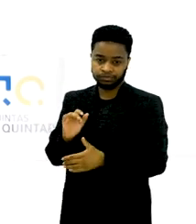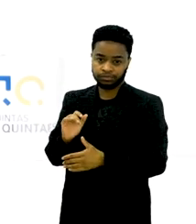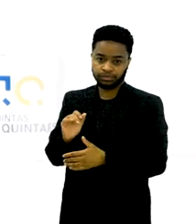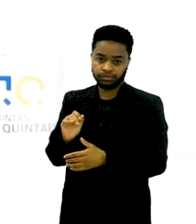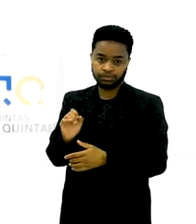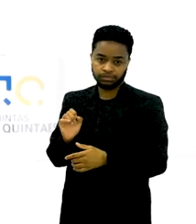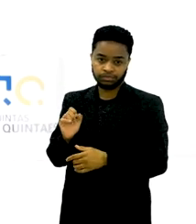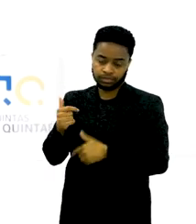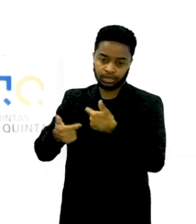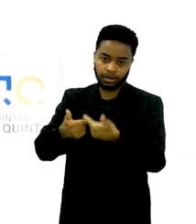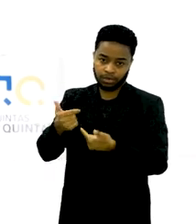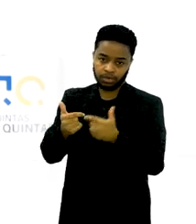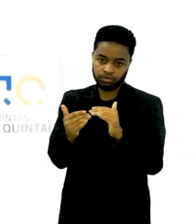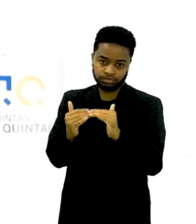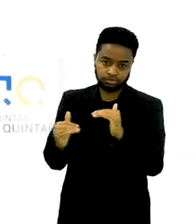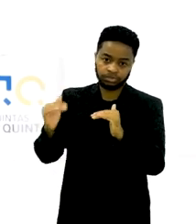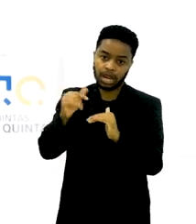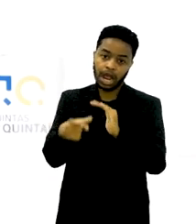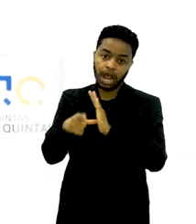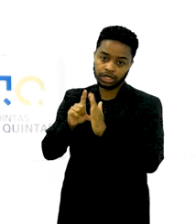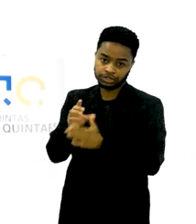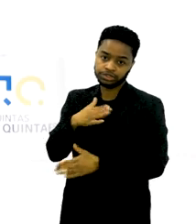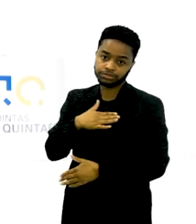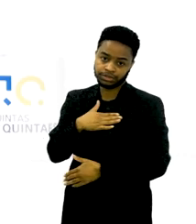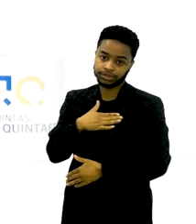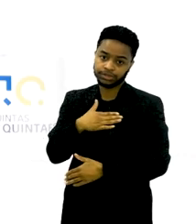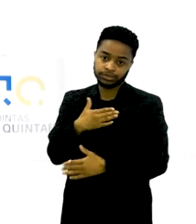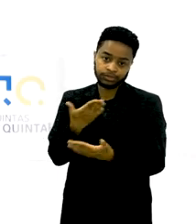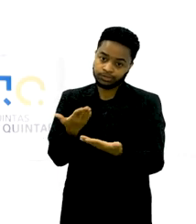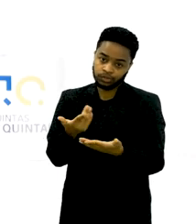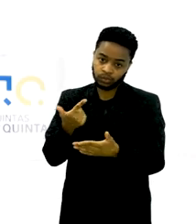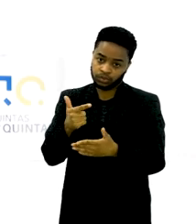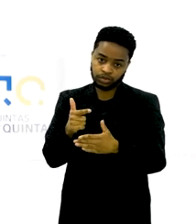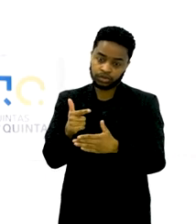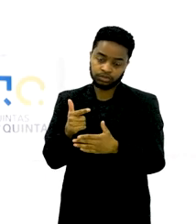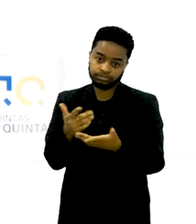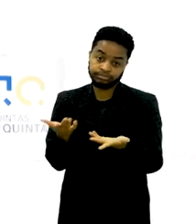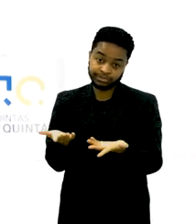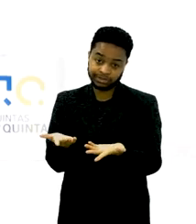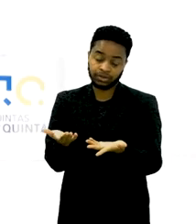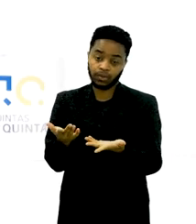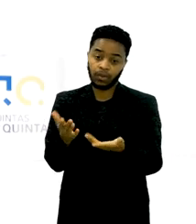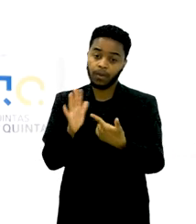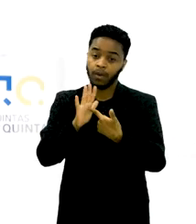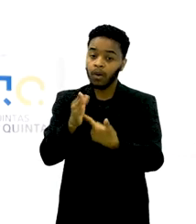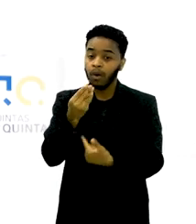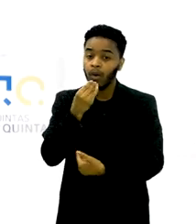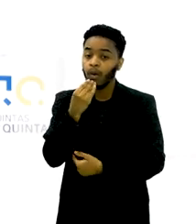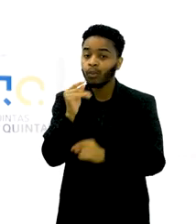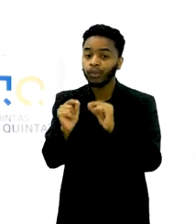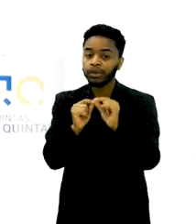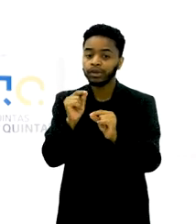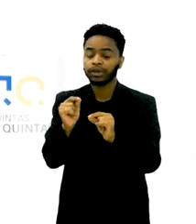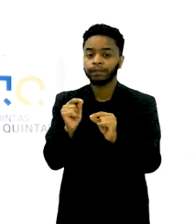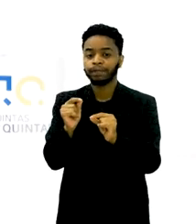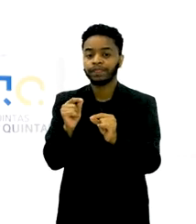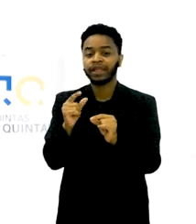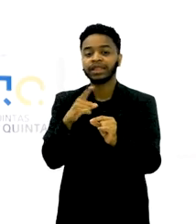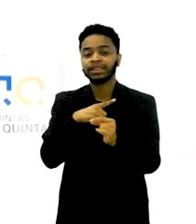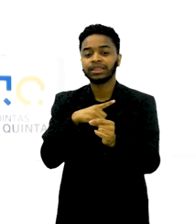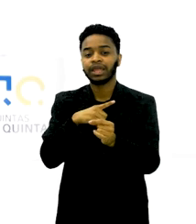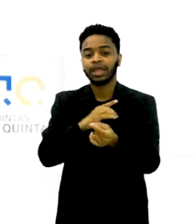esteve nesse cargo antes eh com nível superior foi o bola um Jornalista Então tava claríssimo que existia ali